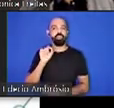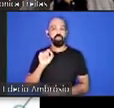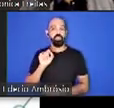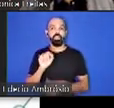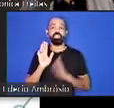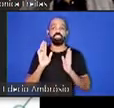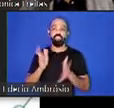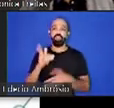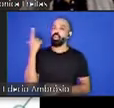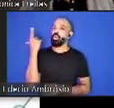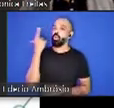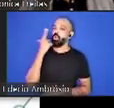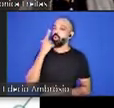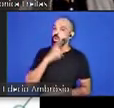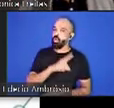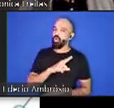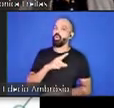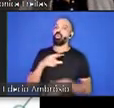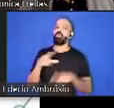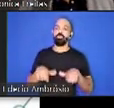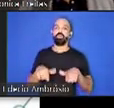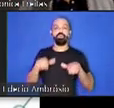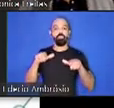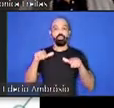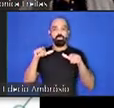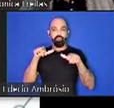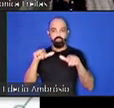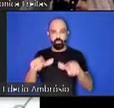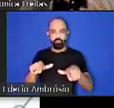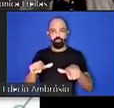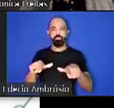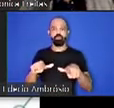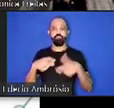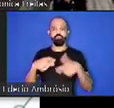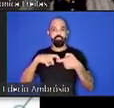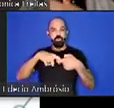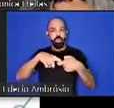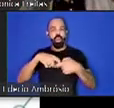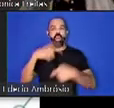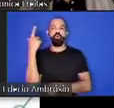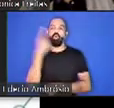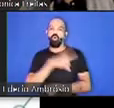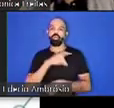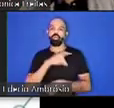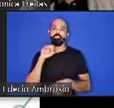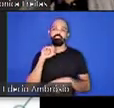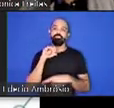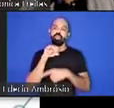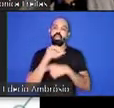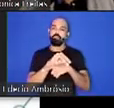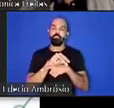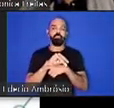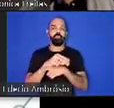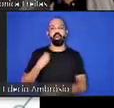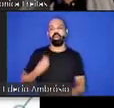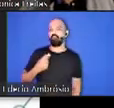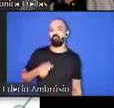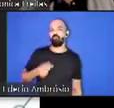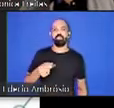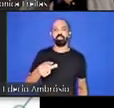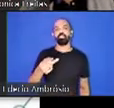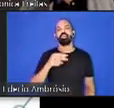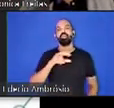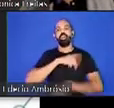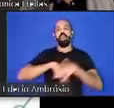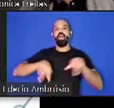consegue adquirir um fellowship, você consegue, então, aplicar pelo resto da vida para vários auxílios da